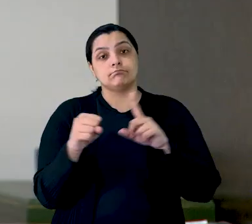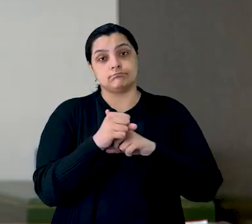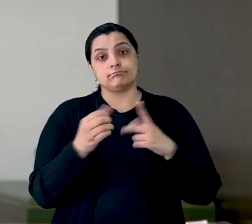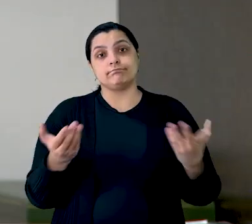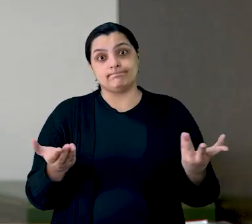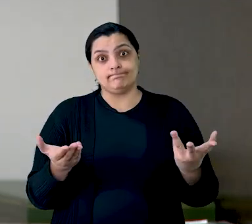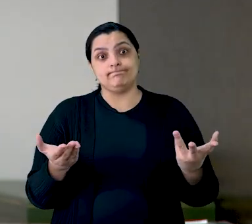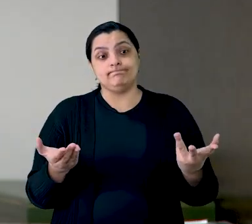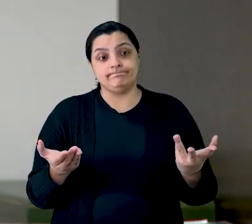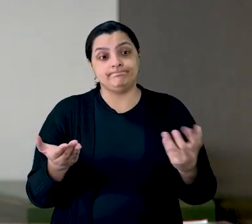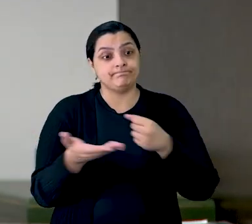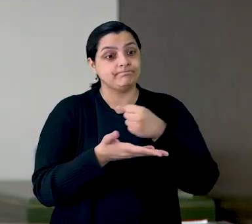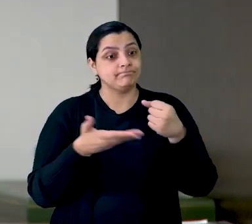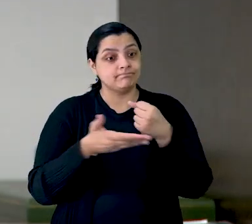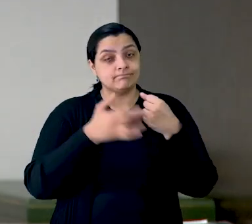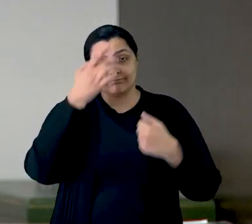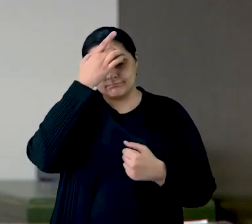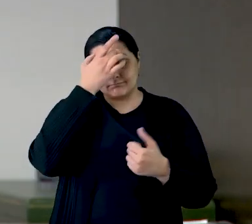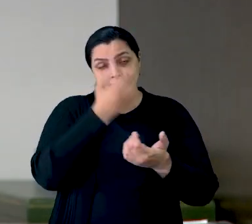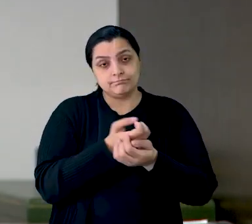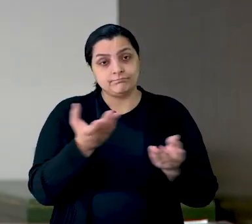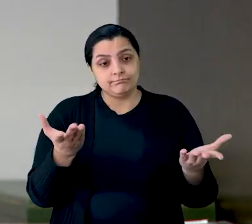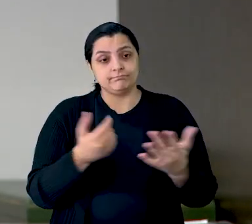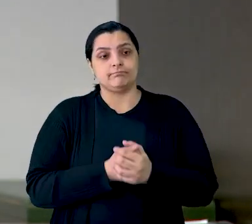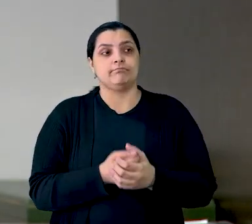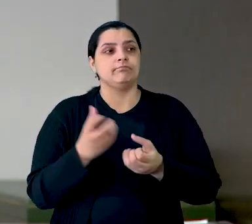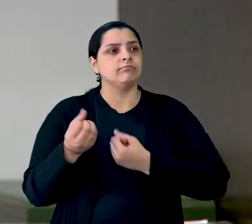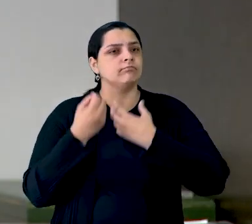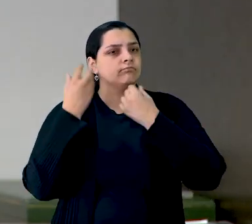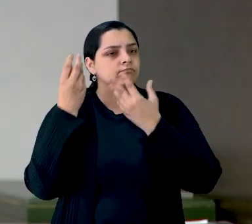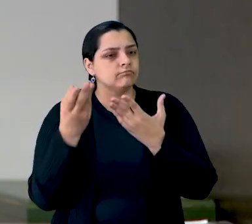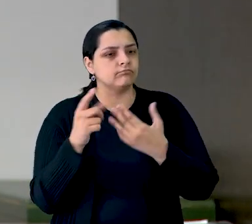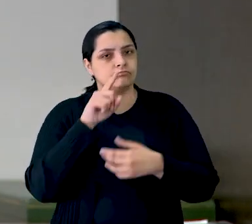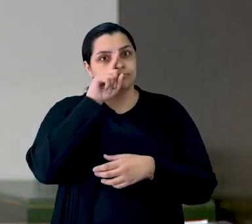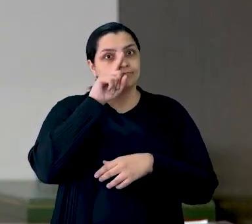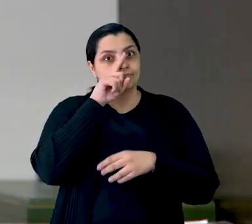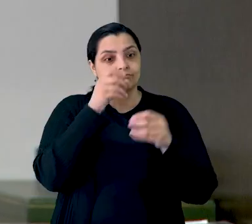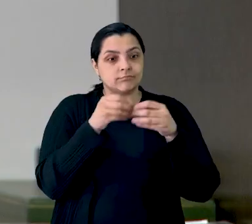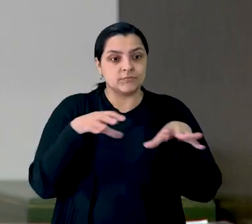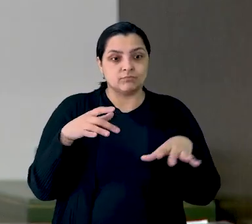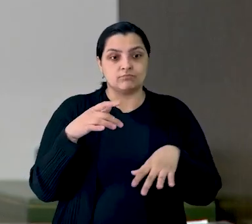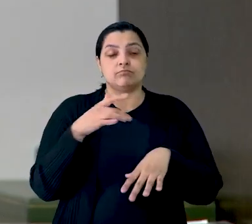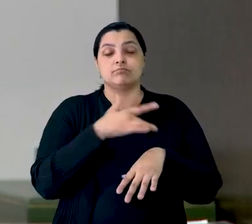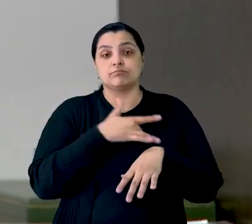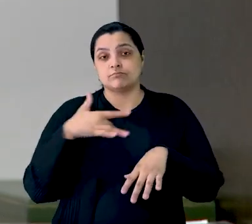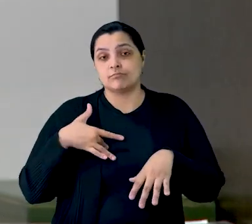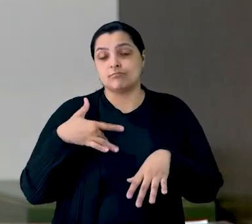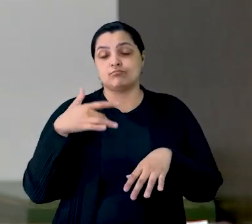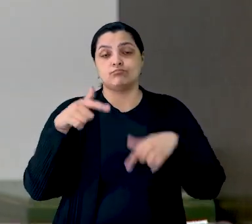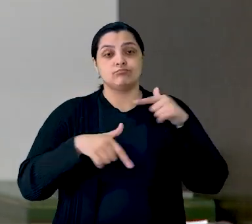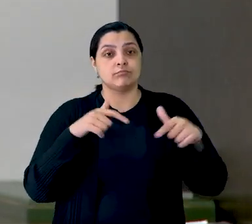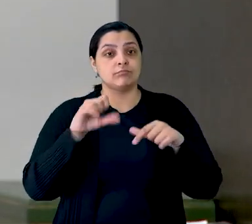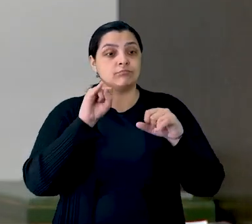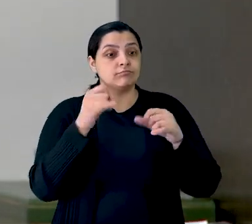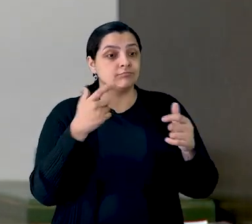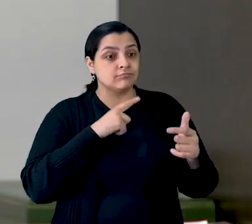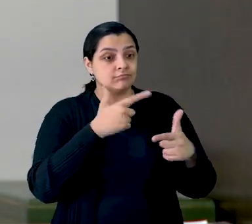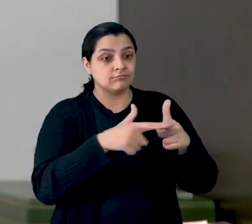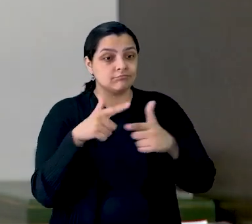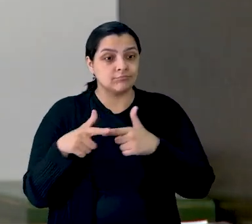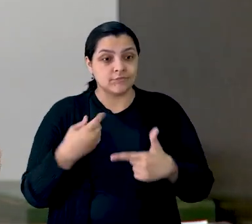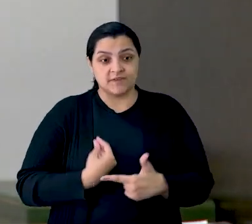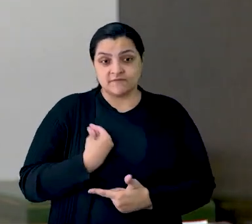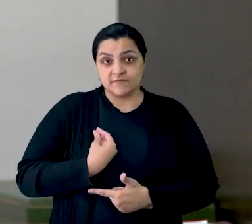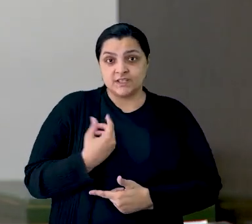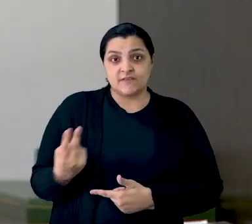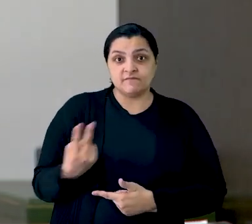diálogo social, que é a base da conscientização. É levar informação sobre os graves danos desse trabalho que provocam a vida das pessoas.